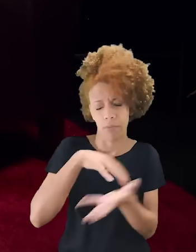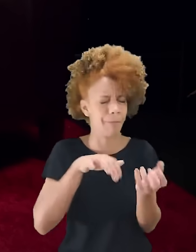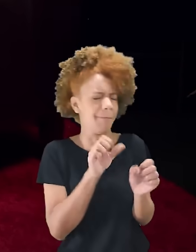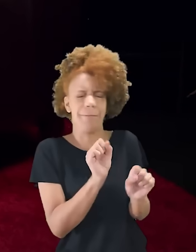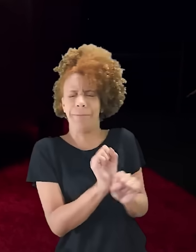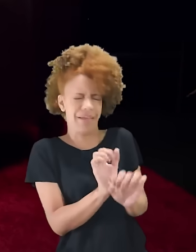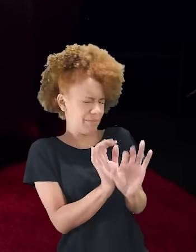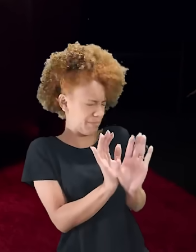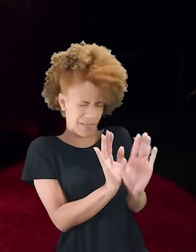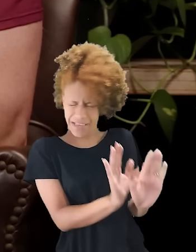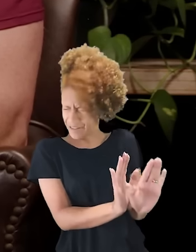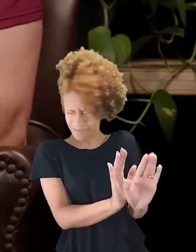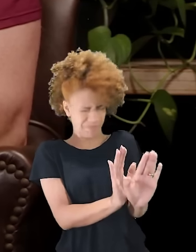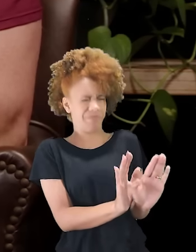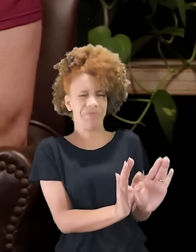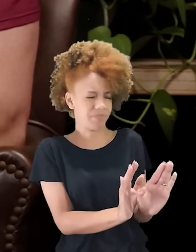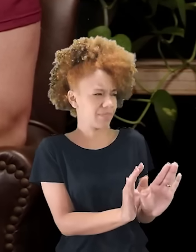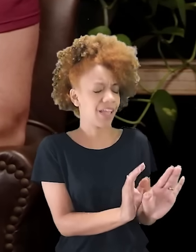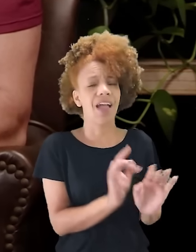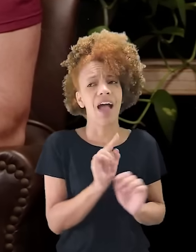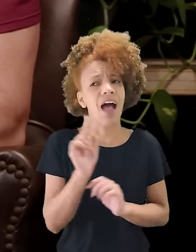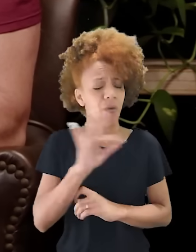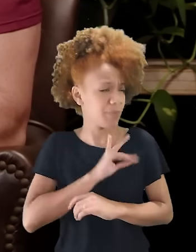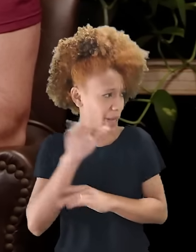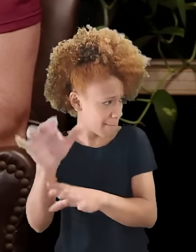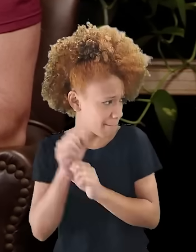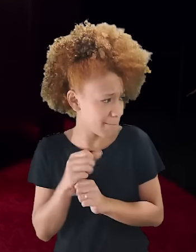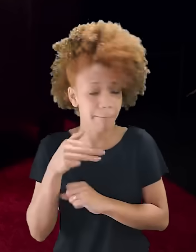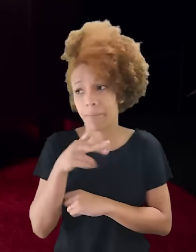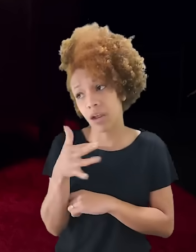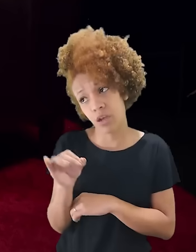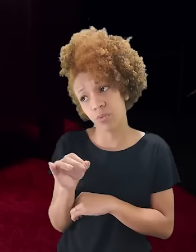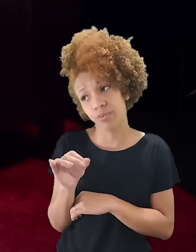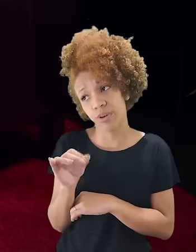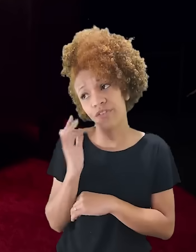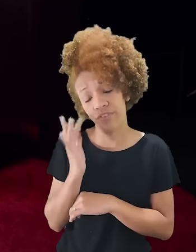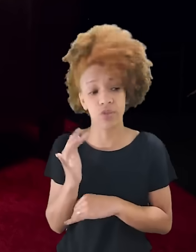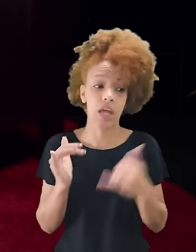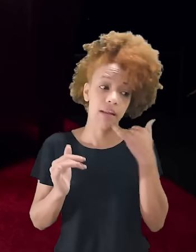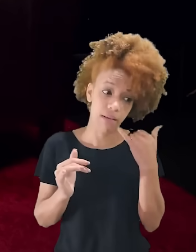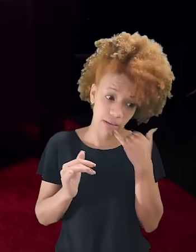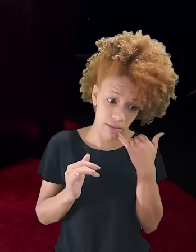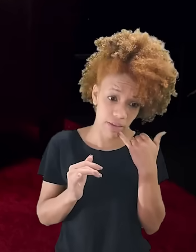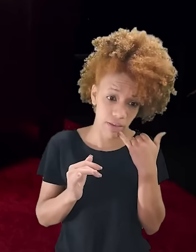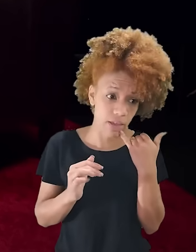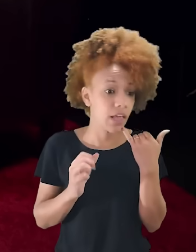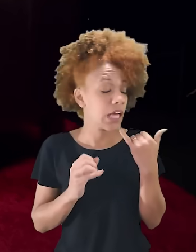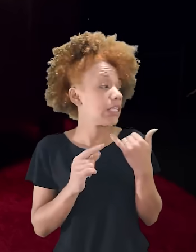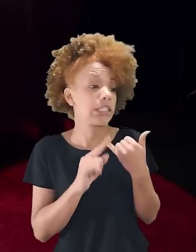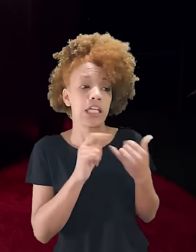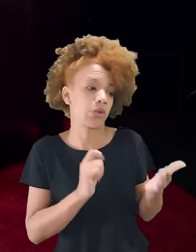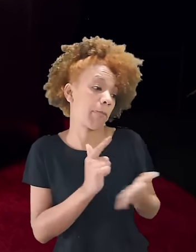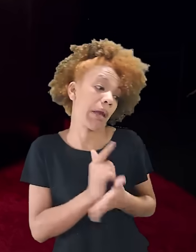não pera aí pera aí pera aí quer dizer então se eu quiser prender um Marcão lá eu acho que é mais fácil você liga fala que ah